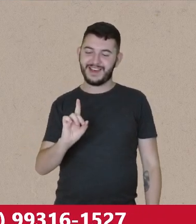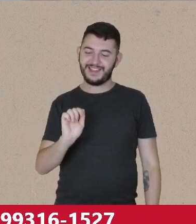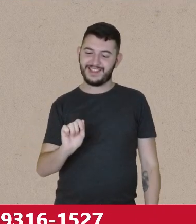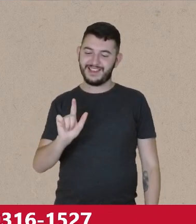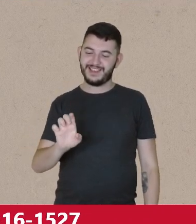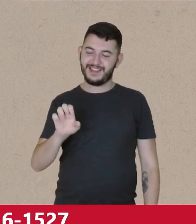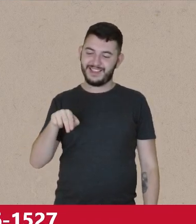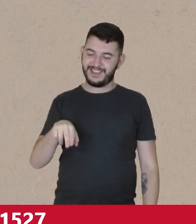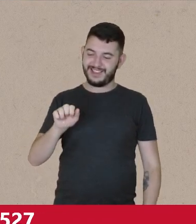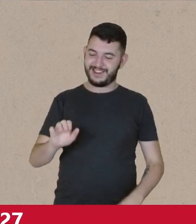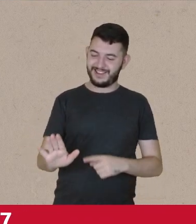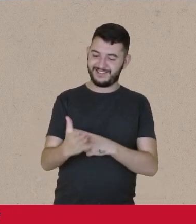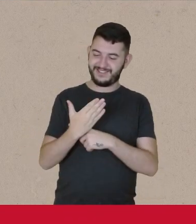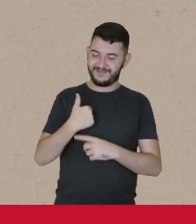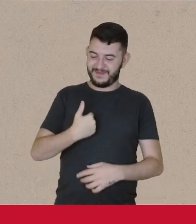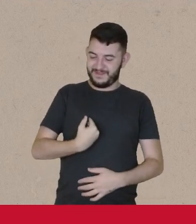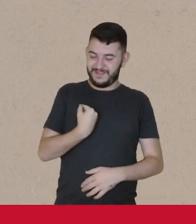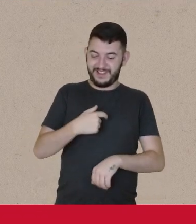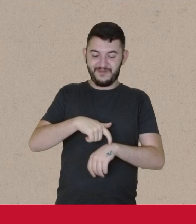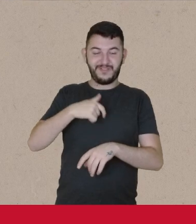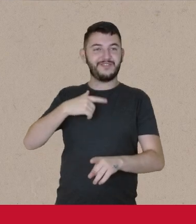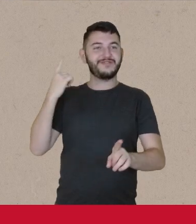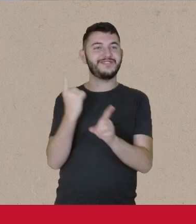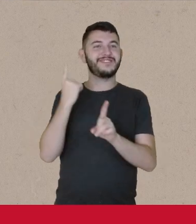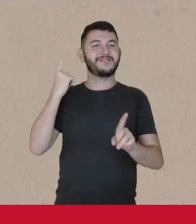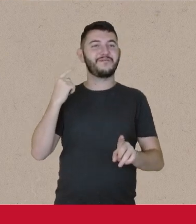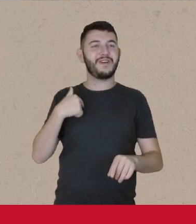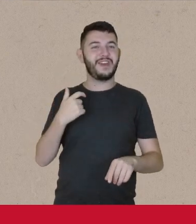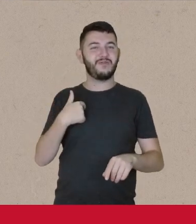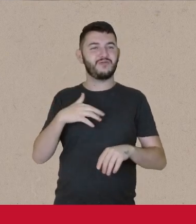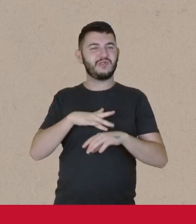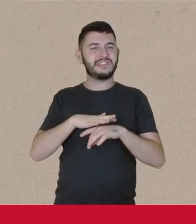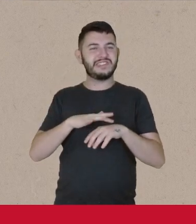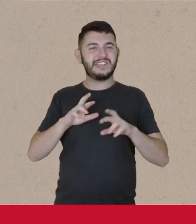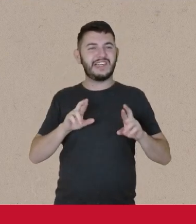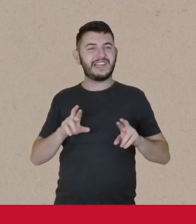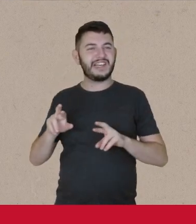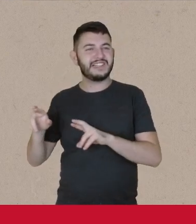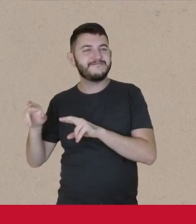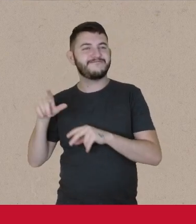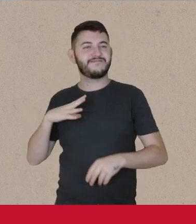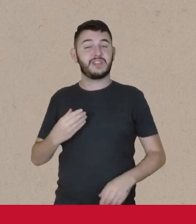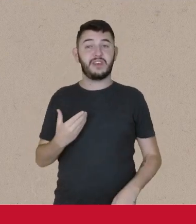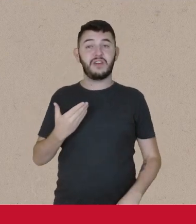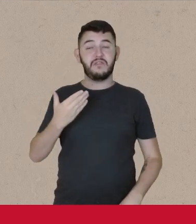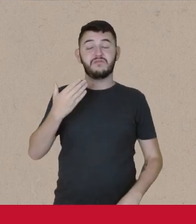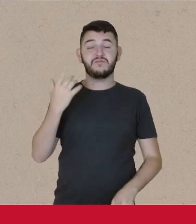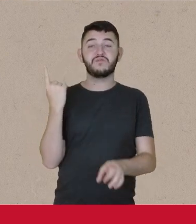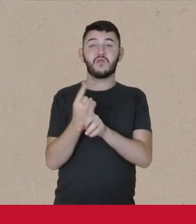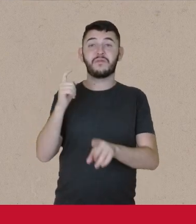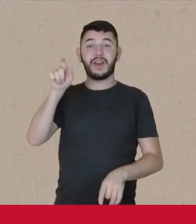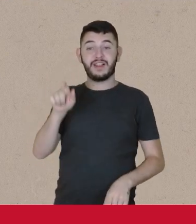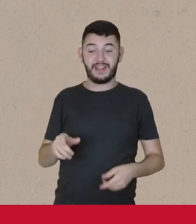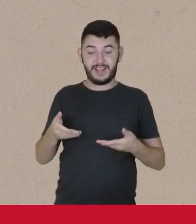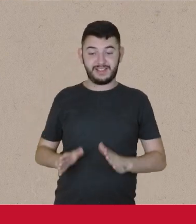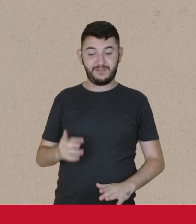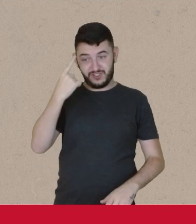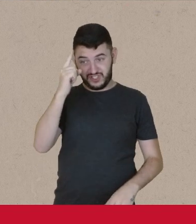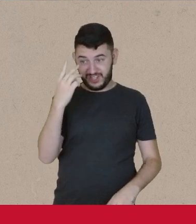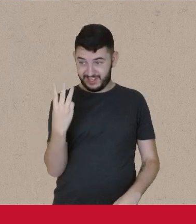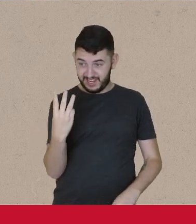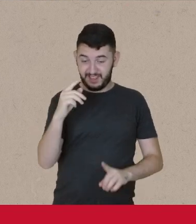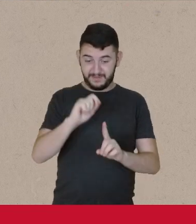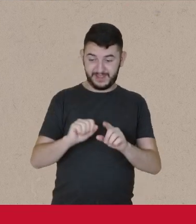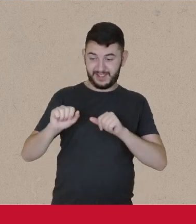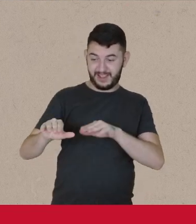vida. Logo quando eu descobri que estava com câncer, ela nasceu dia 3 de setembro, eu descobri dia 8 de